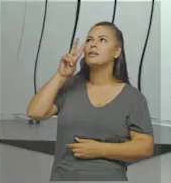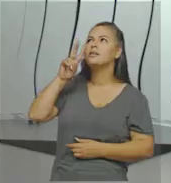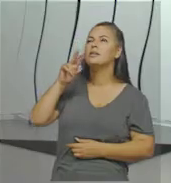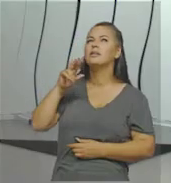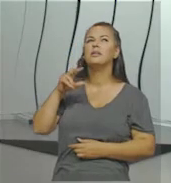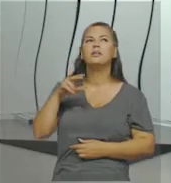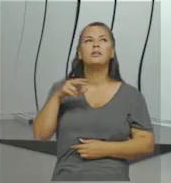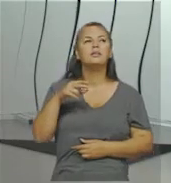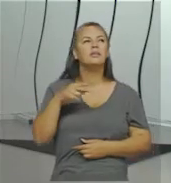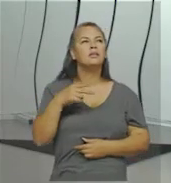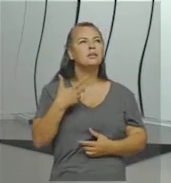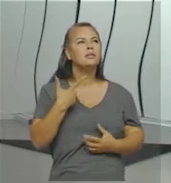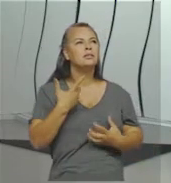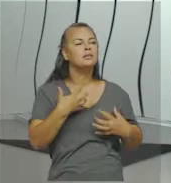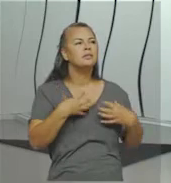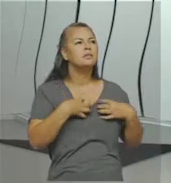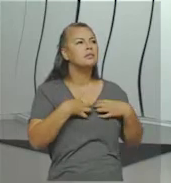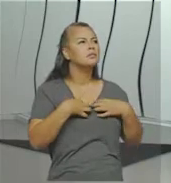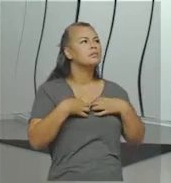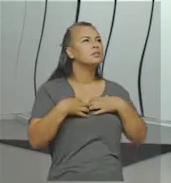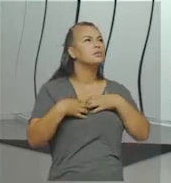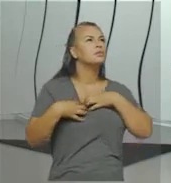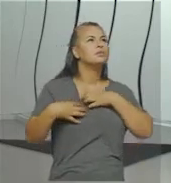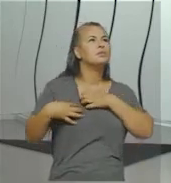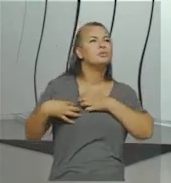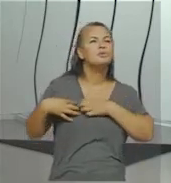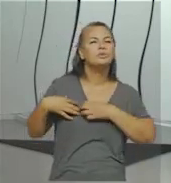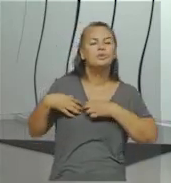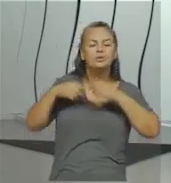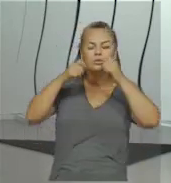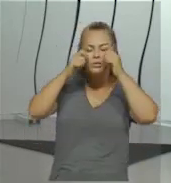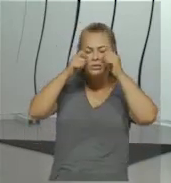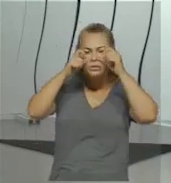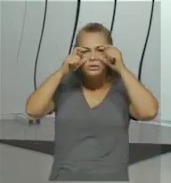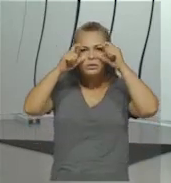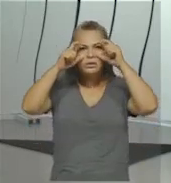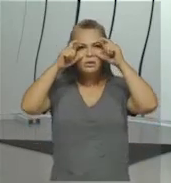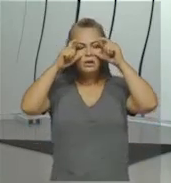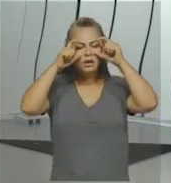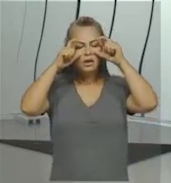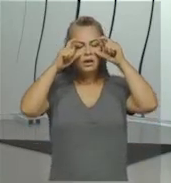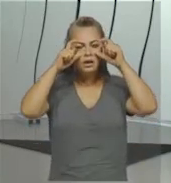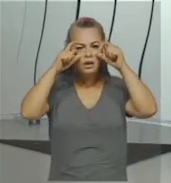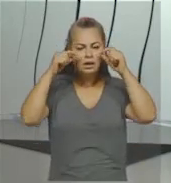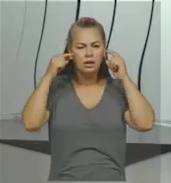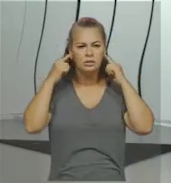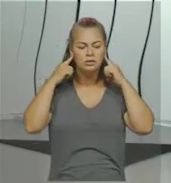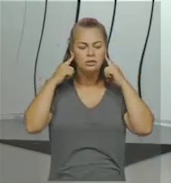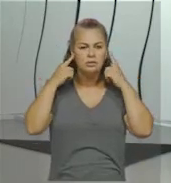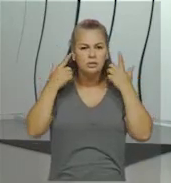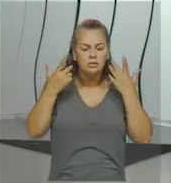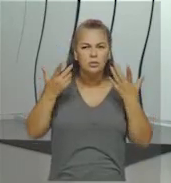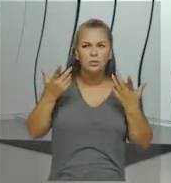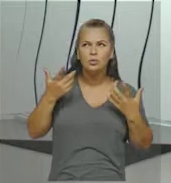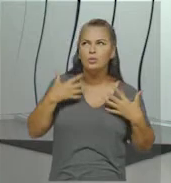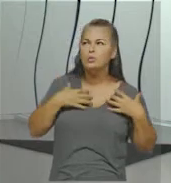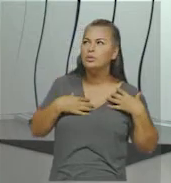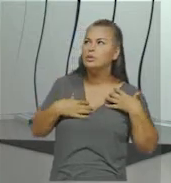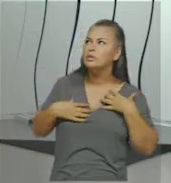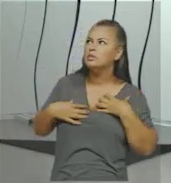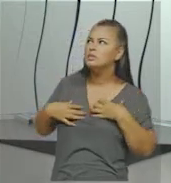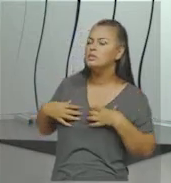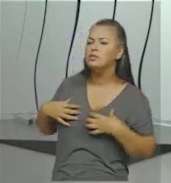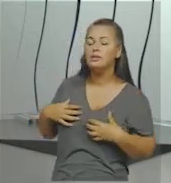mais aguçados, né? Aumenta a visão, aumenta a audição, ela fica perturbada. Tá? Nós temos no